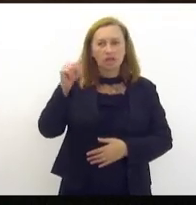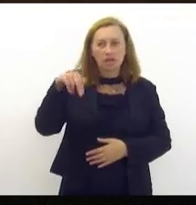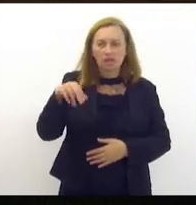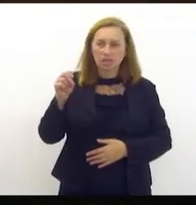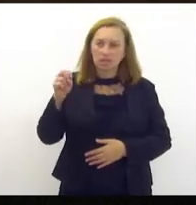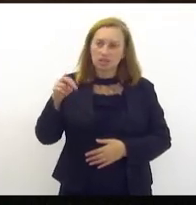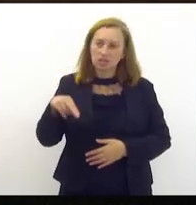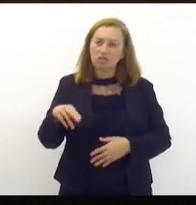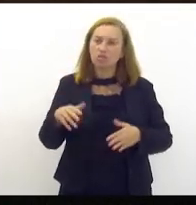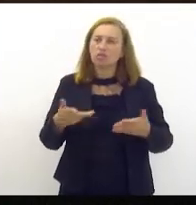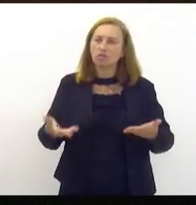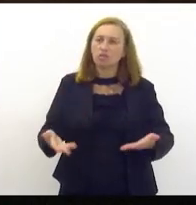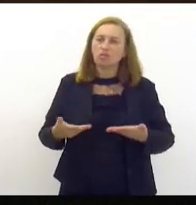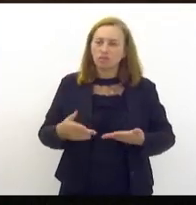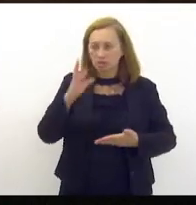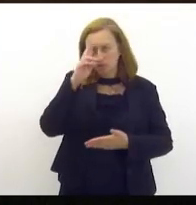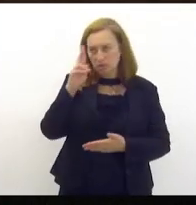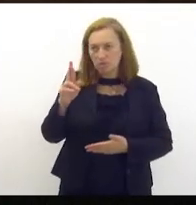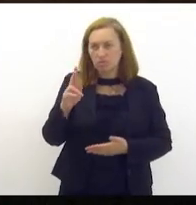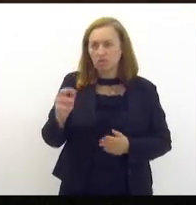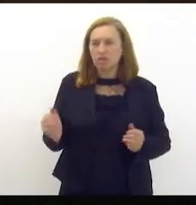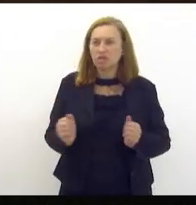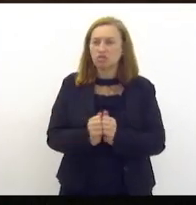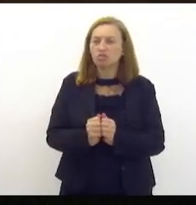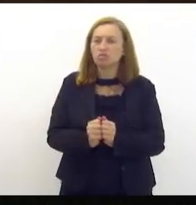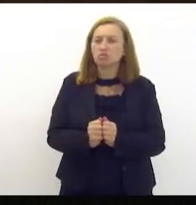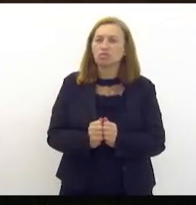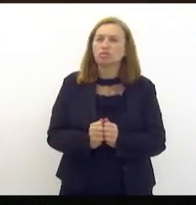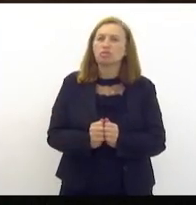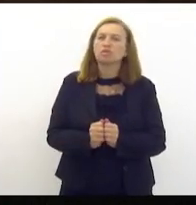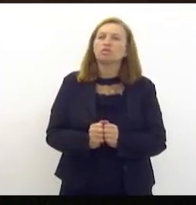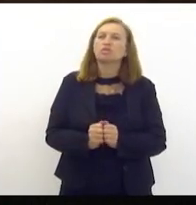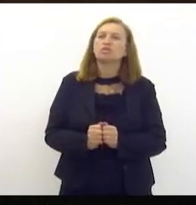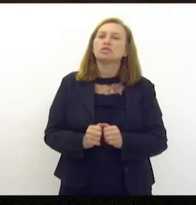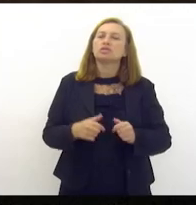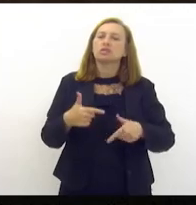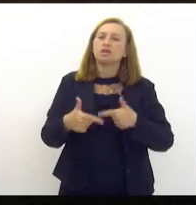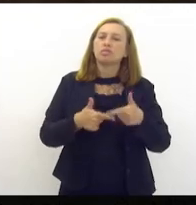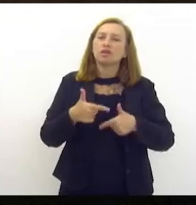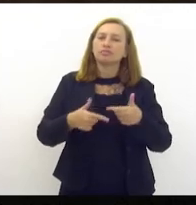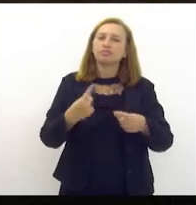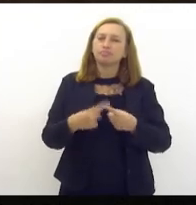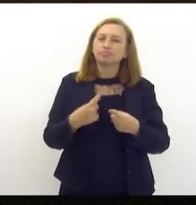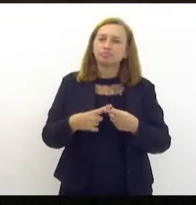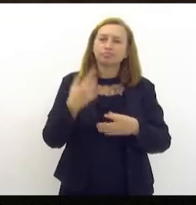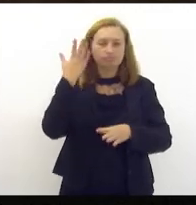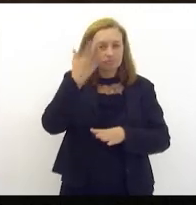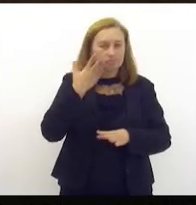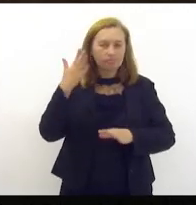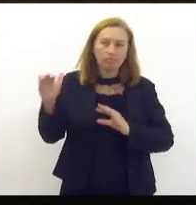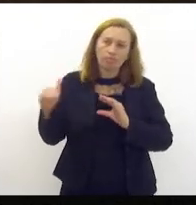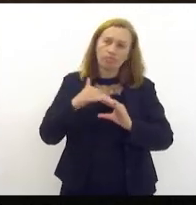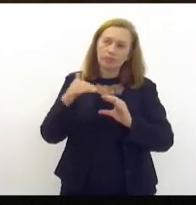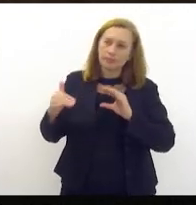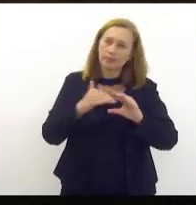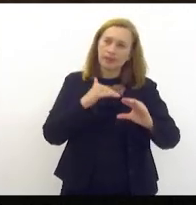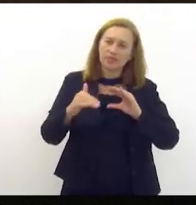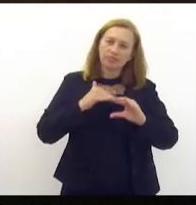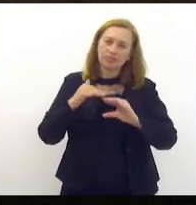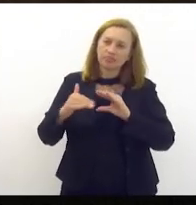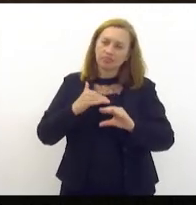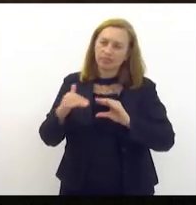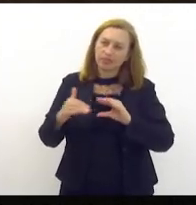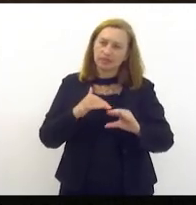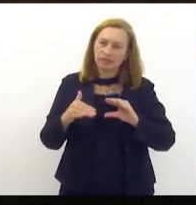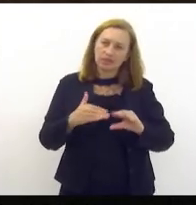e convido Vossa Excelência para estar participando com a gente dessa confecção lá, porque as mensagens que estão chegando agora, visto,